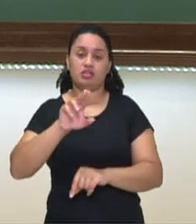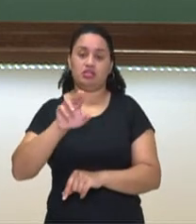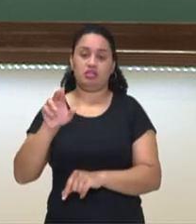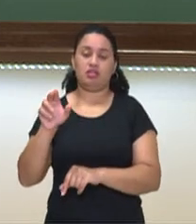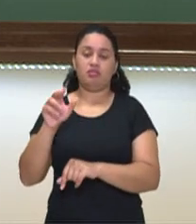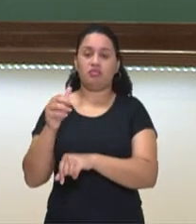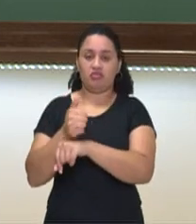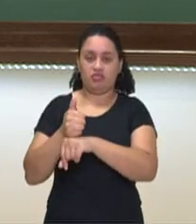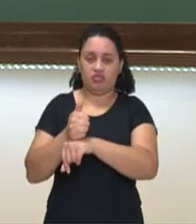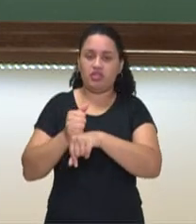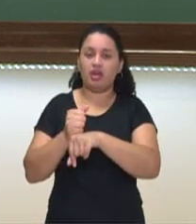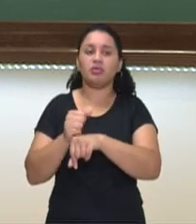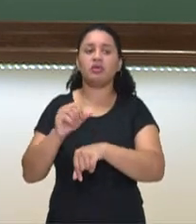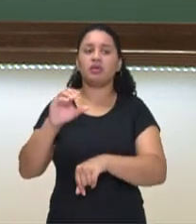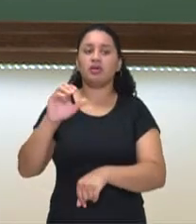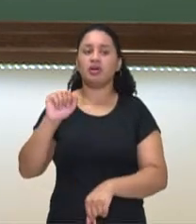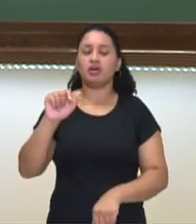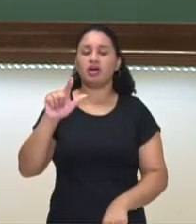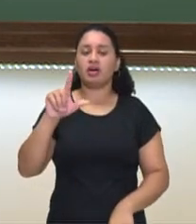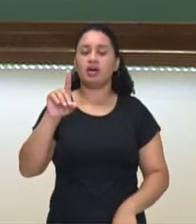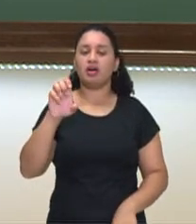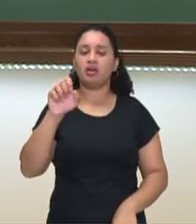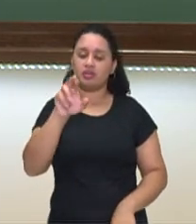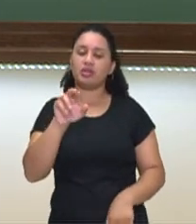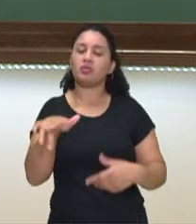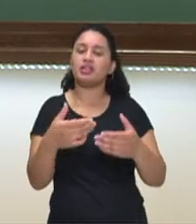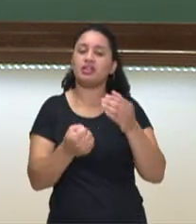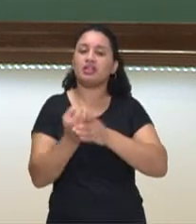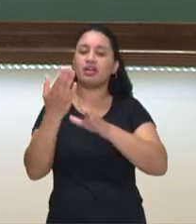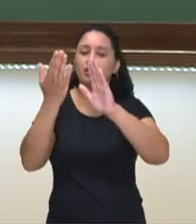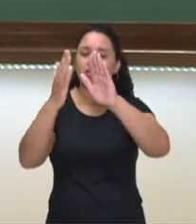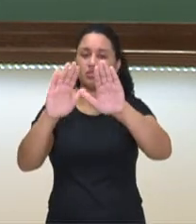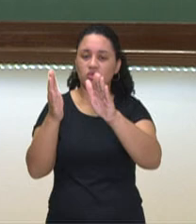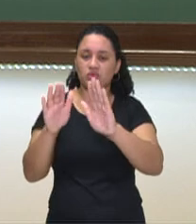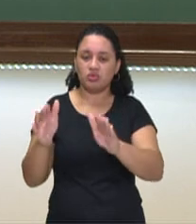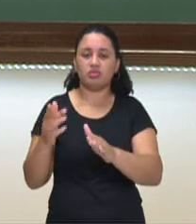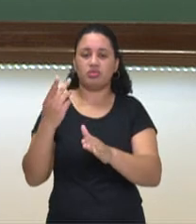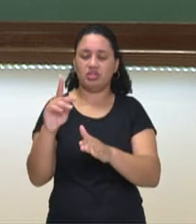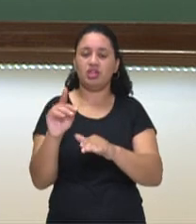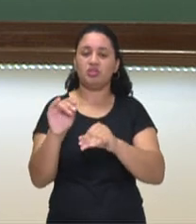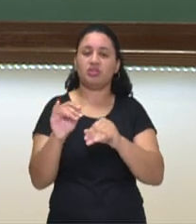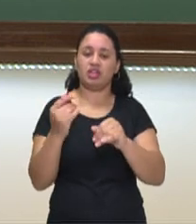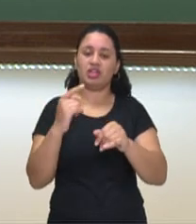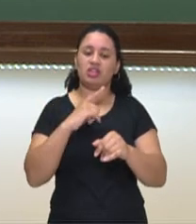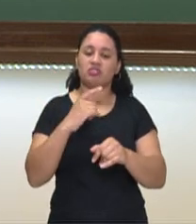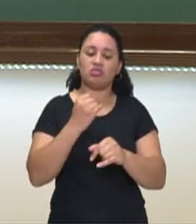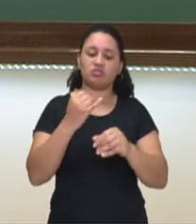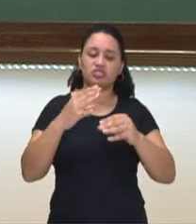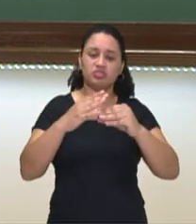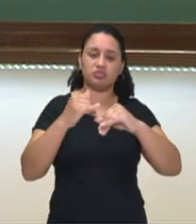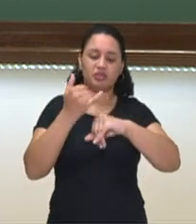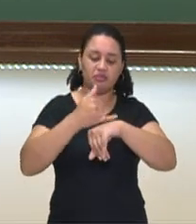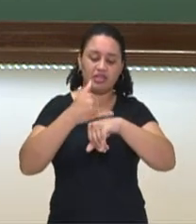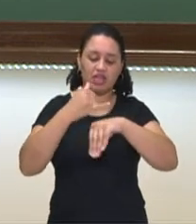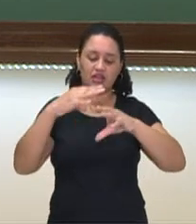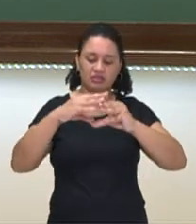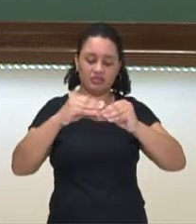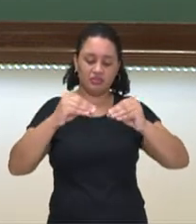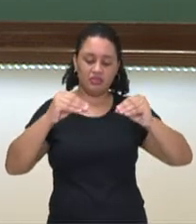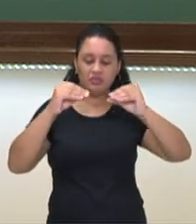suas esculturas, né, então, como elas eram, lâminas que ele poderia colorir,